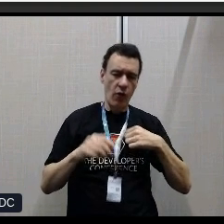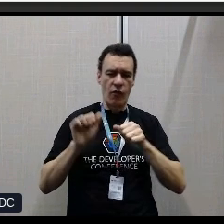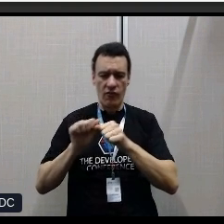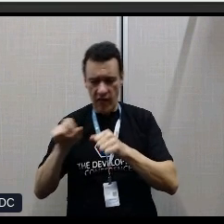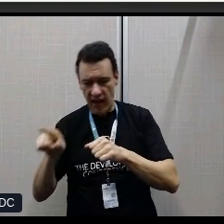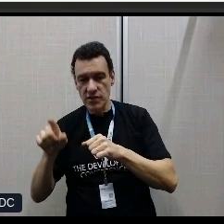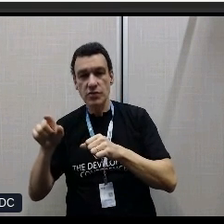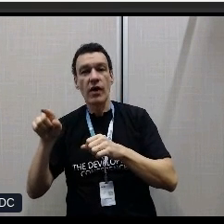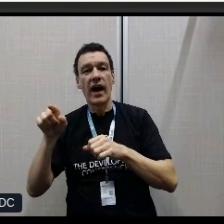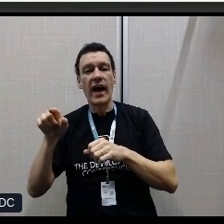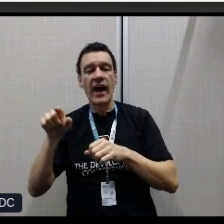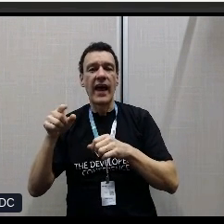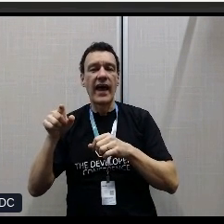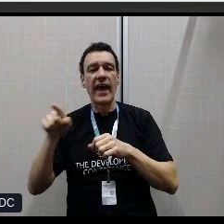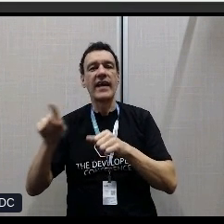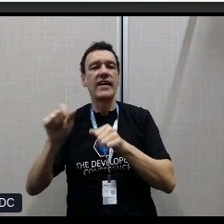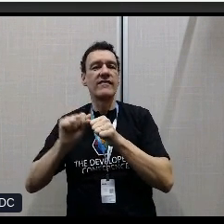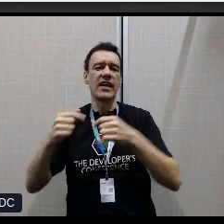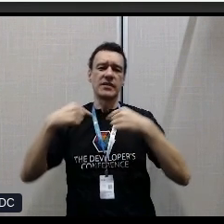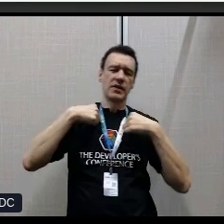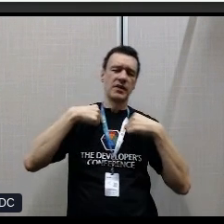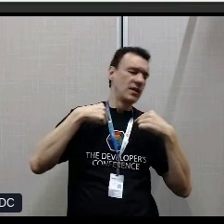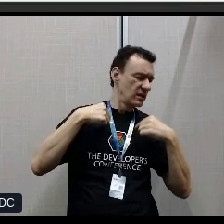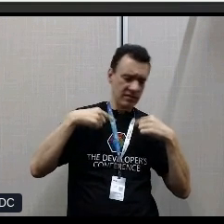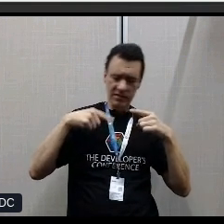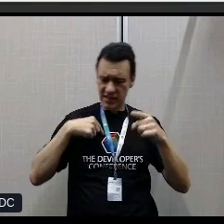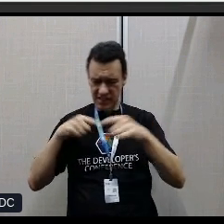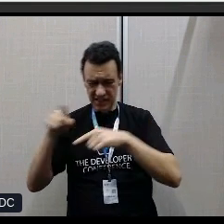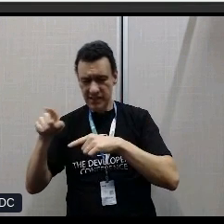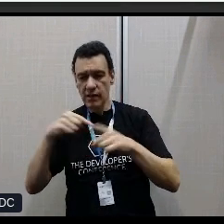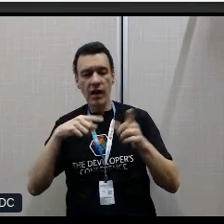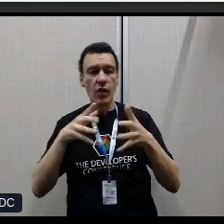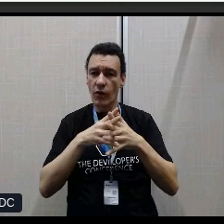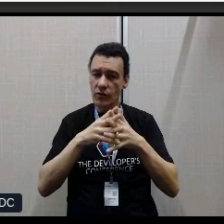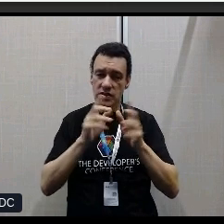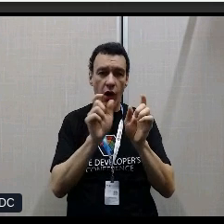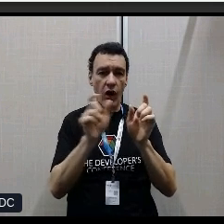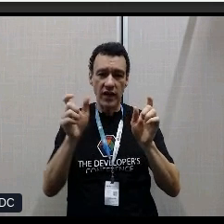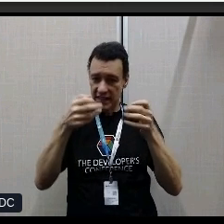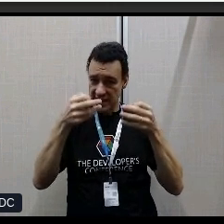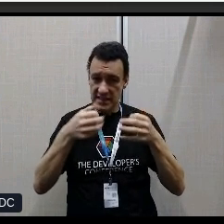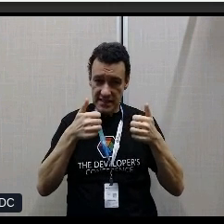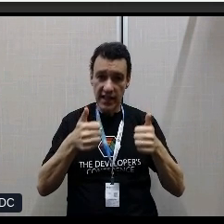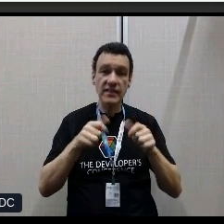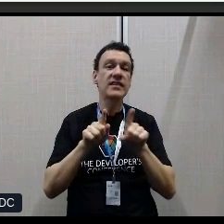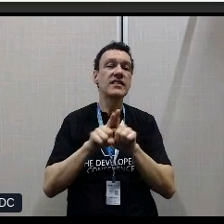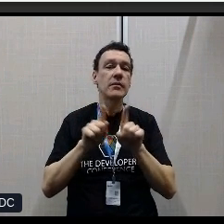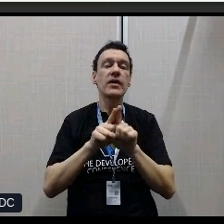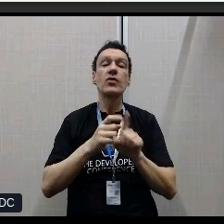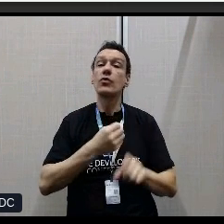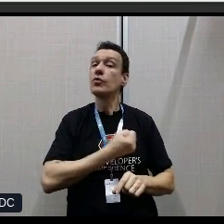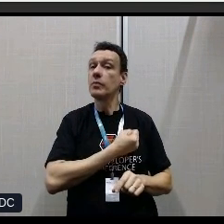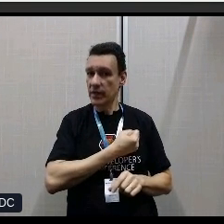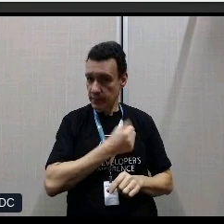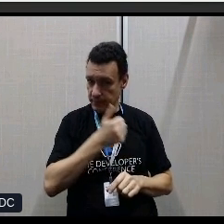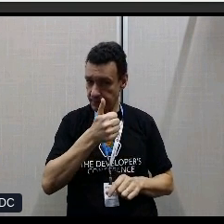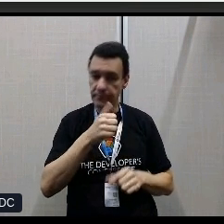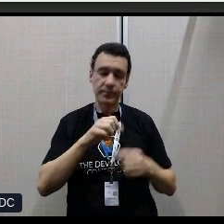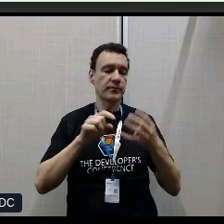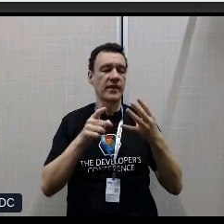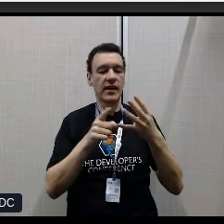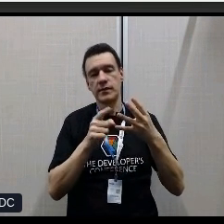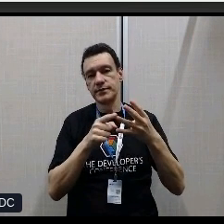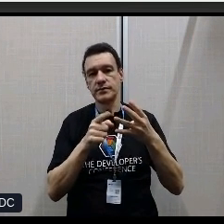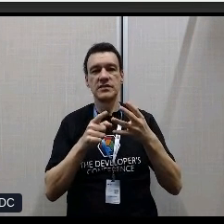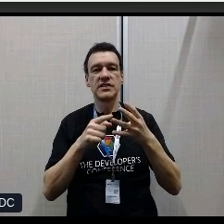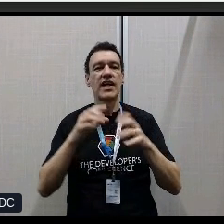usar. E como que eu represento dados numéricos também. A interpretação, dicas de suporte de